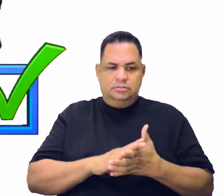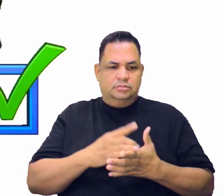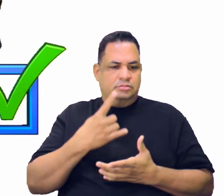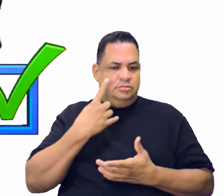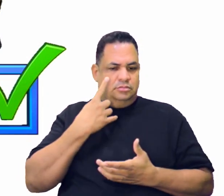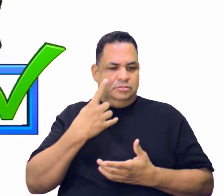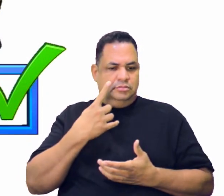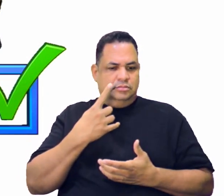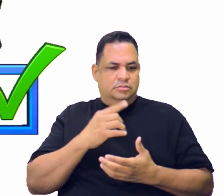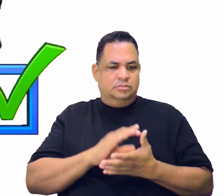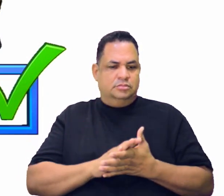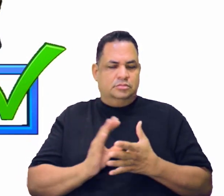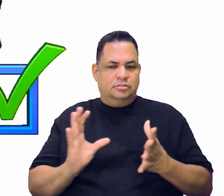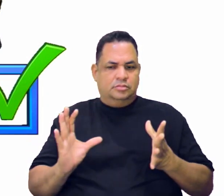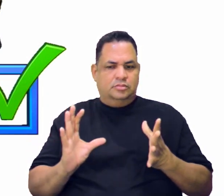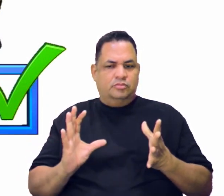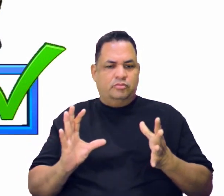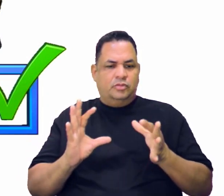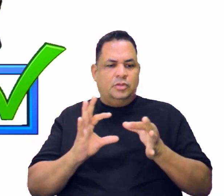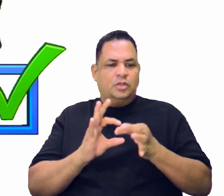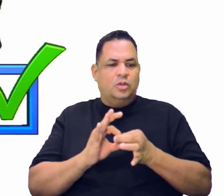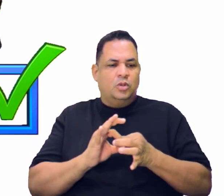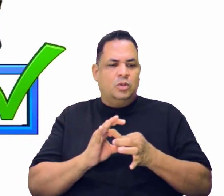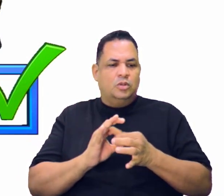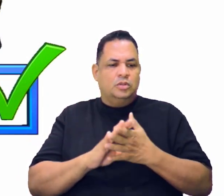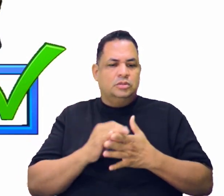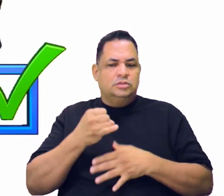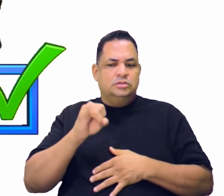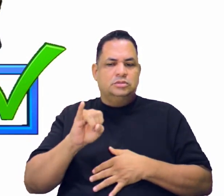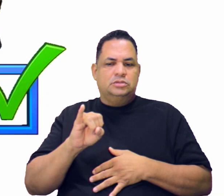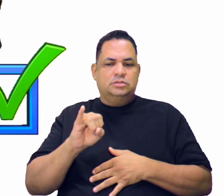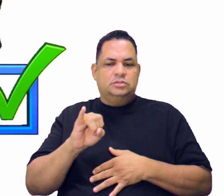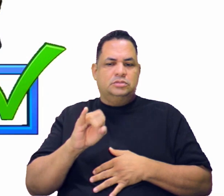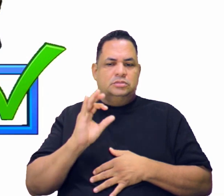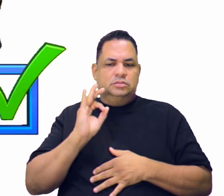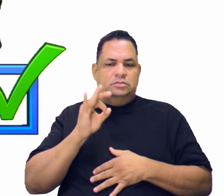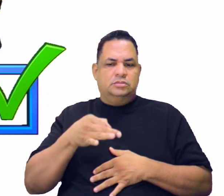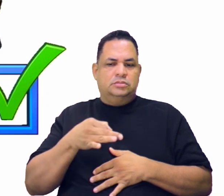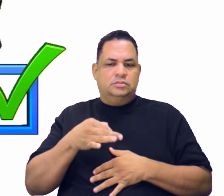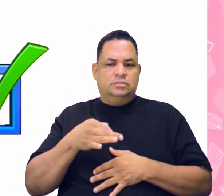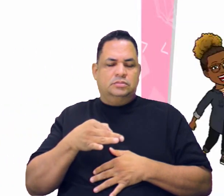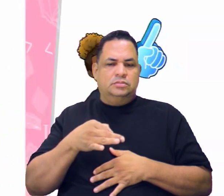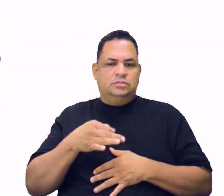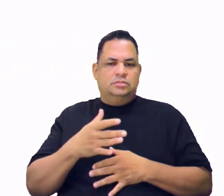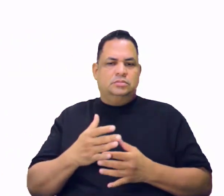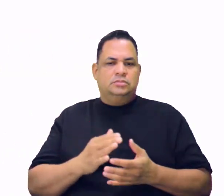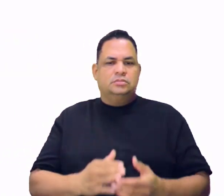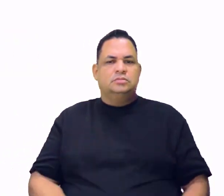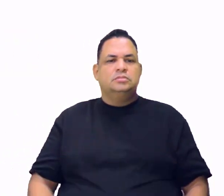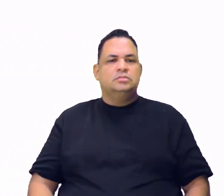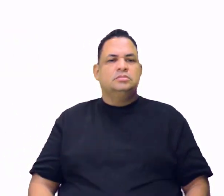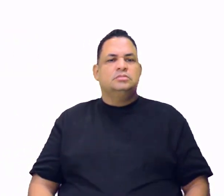Ó, uma conjunção condicional. Tá certo?